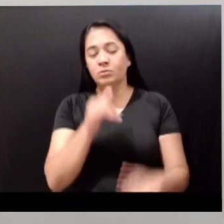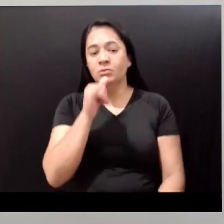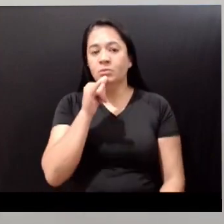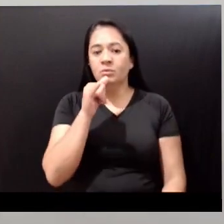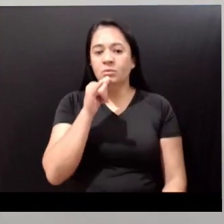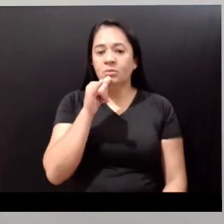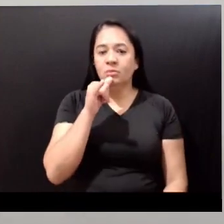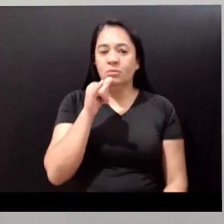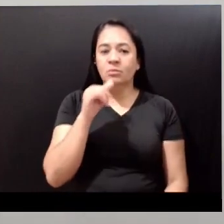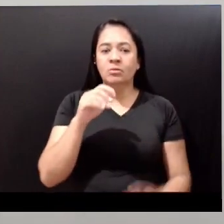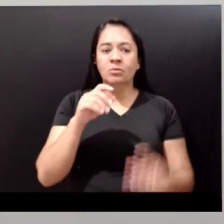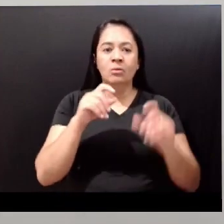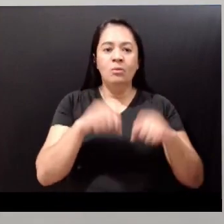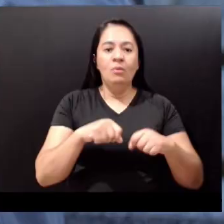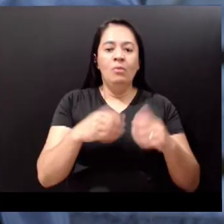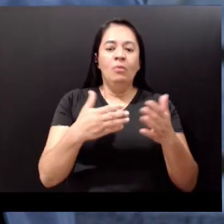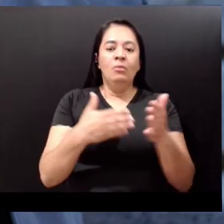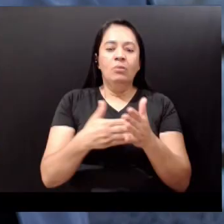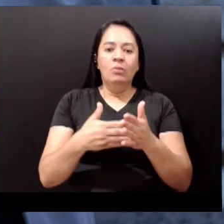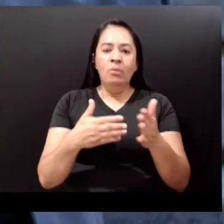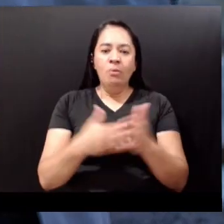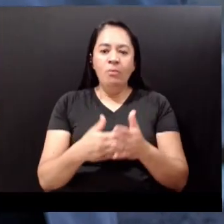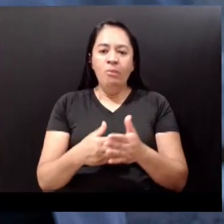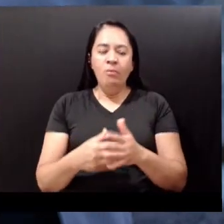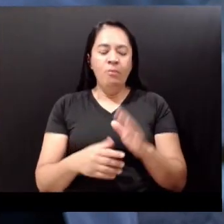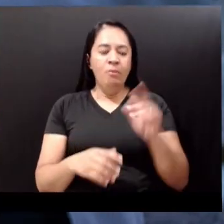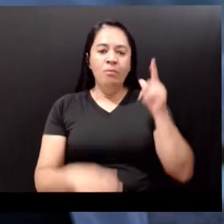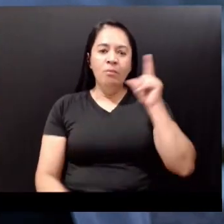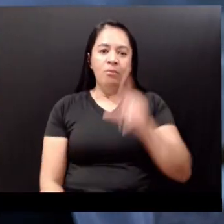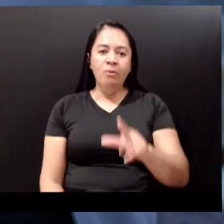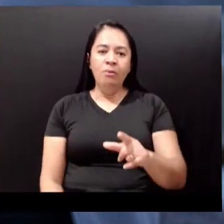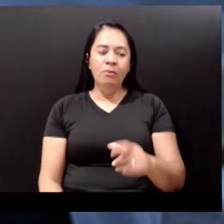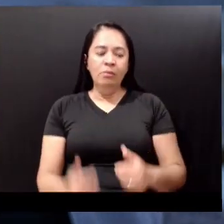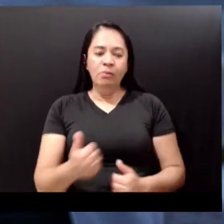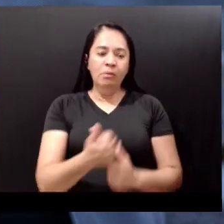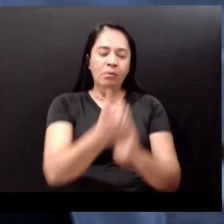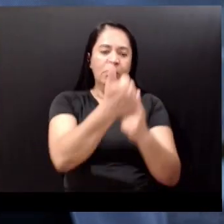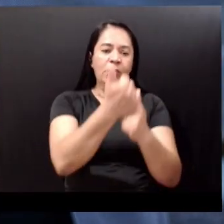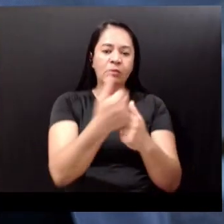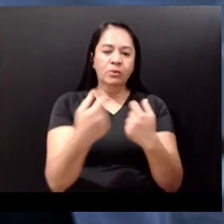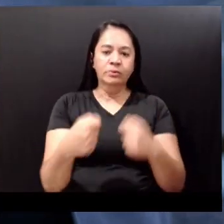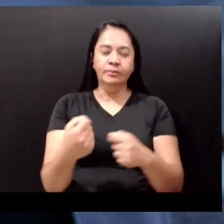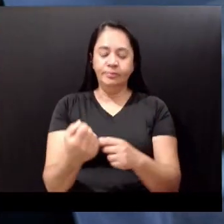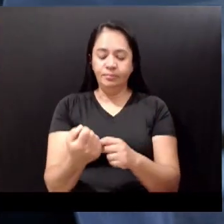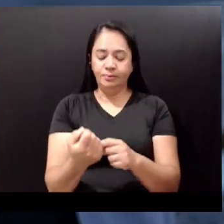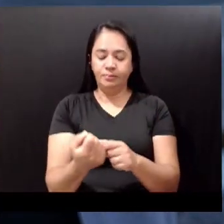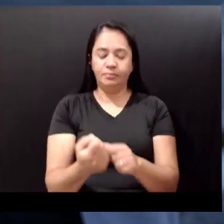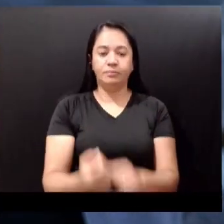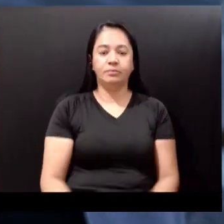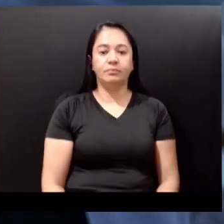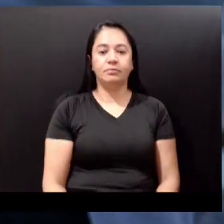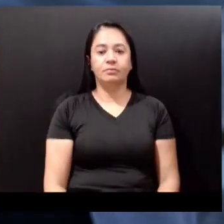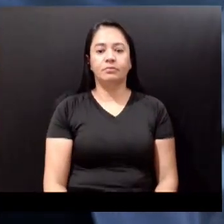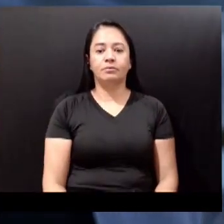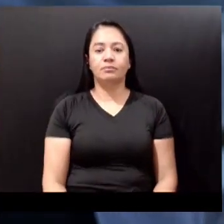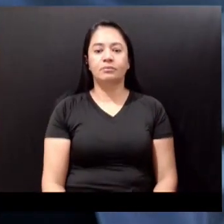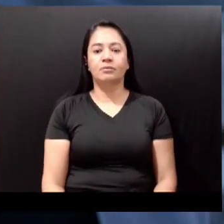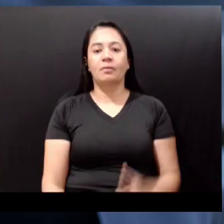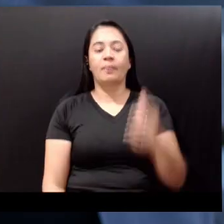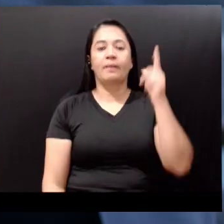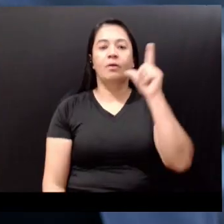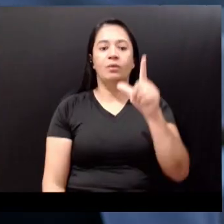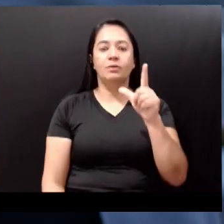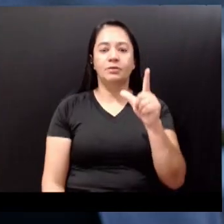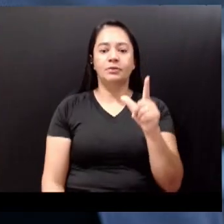por exemplo, com uma limitação mais importante, que eles possam ter aquele apoio que ele necessita naquele momento para